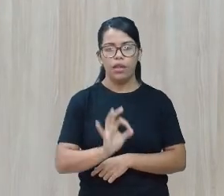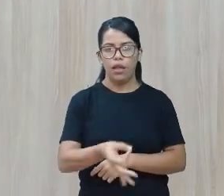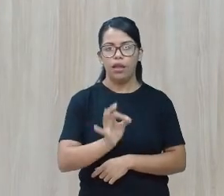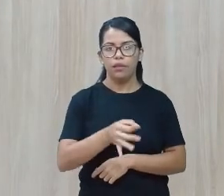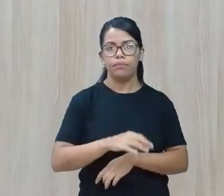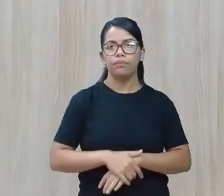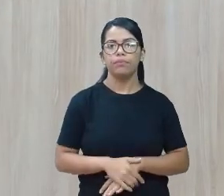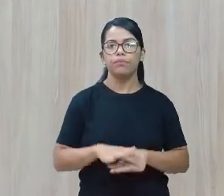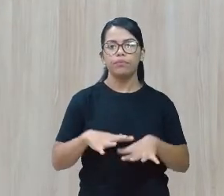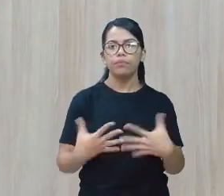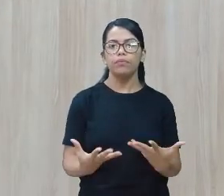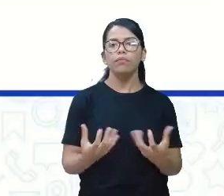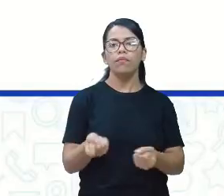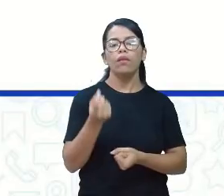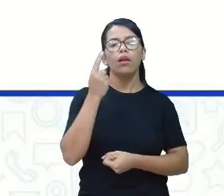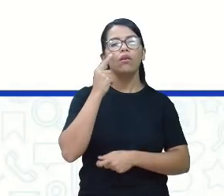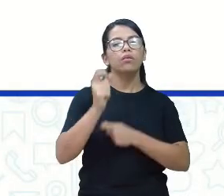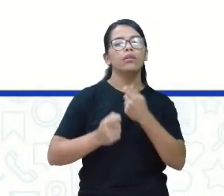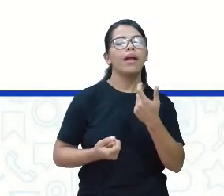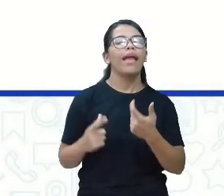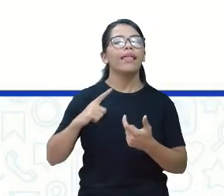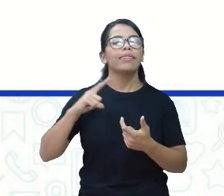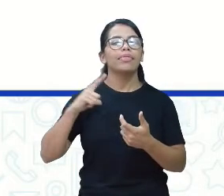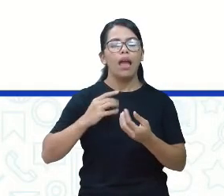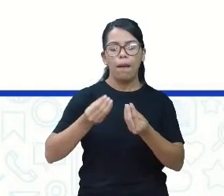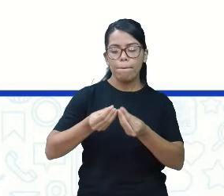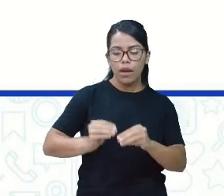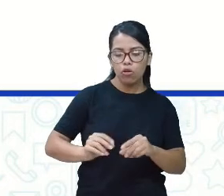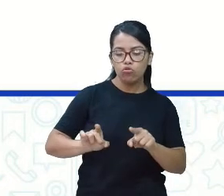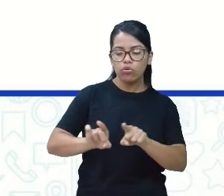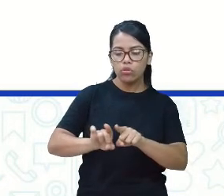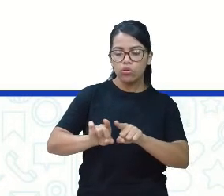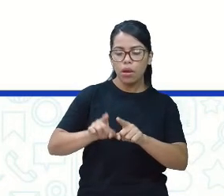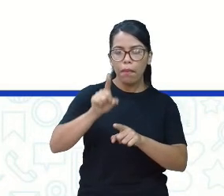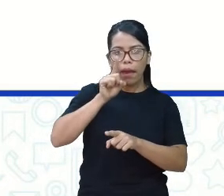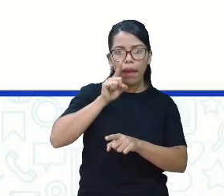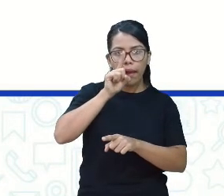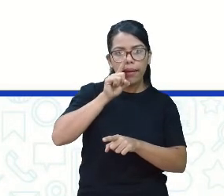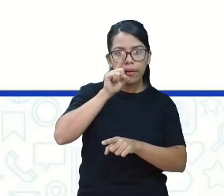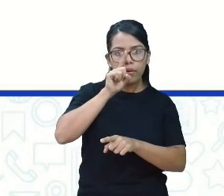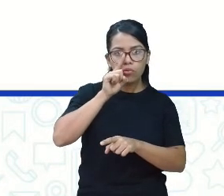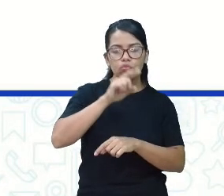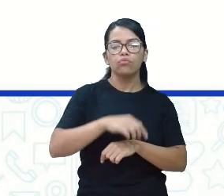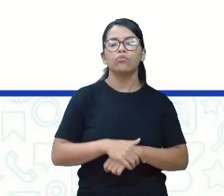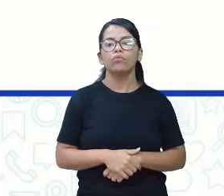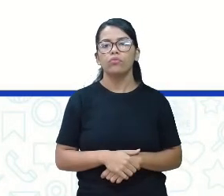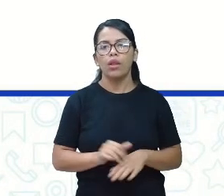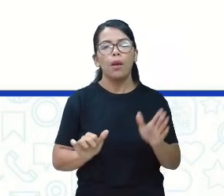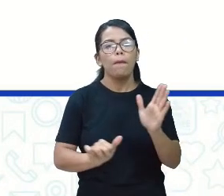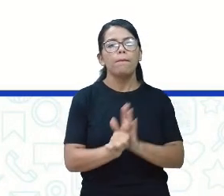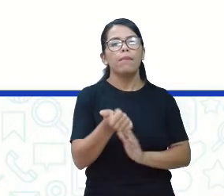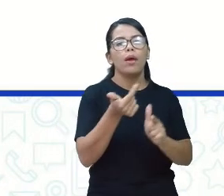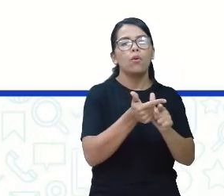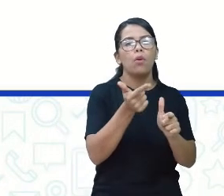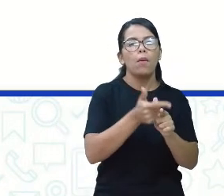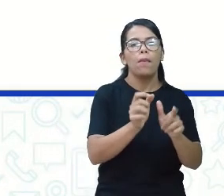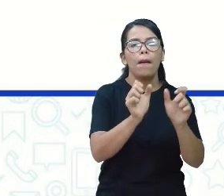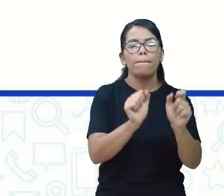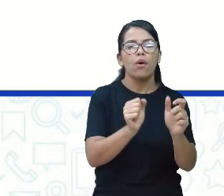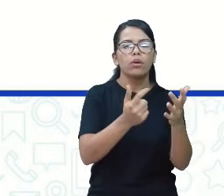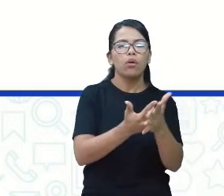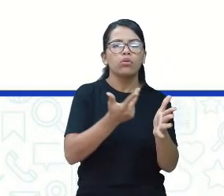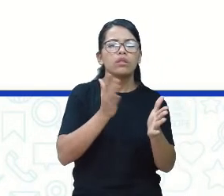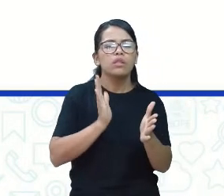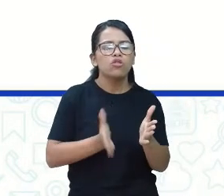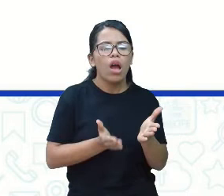os riscos e complicações da gravidez na adolescência. Os primeiros problemas podem aparecer ainda no início